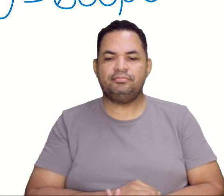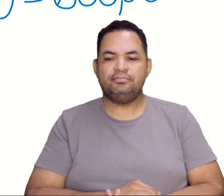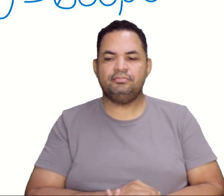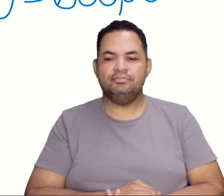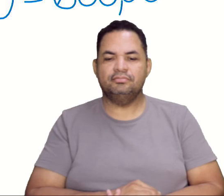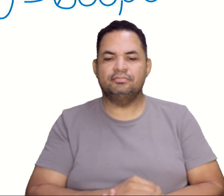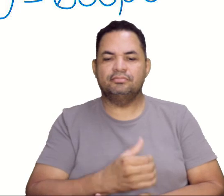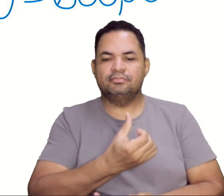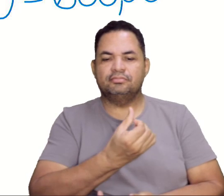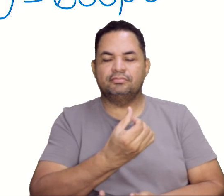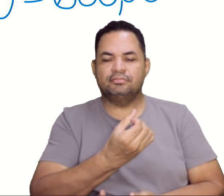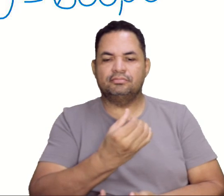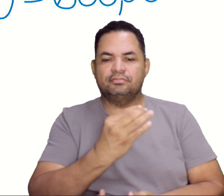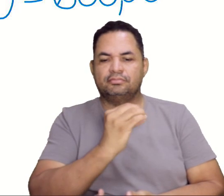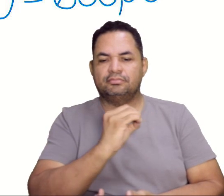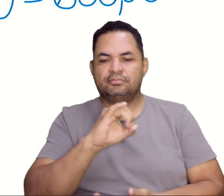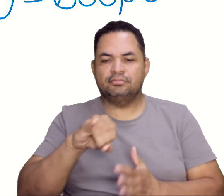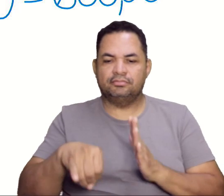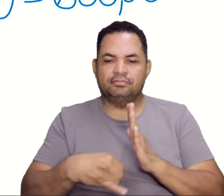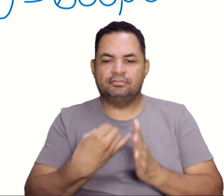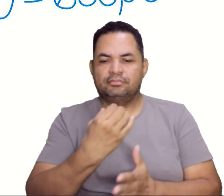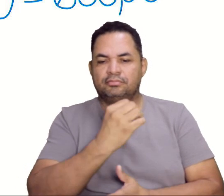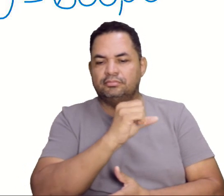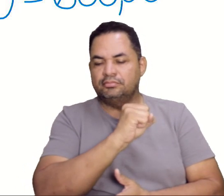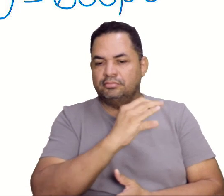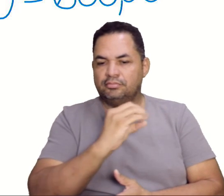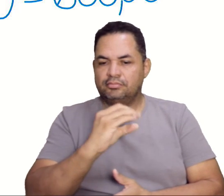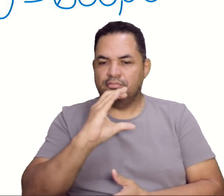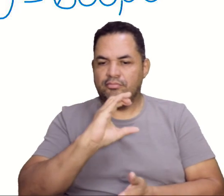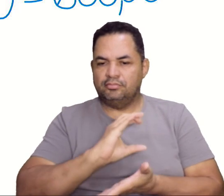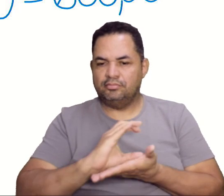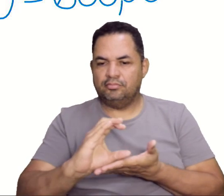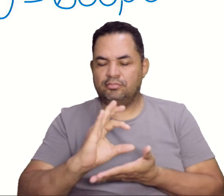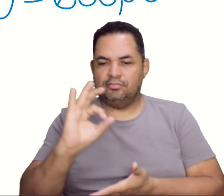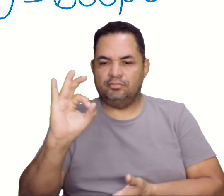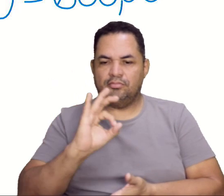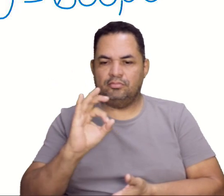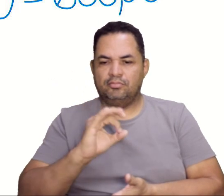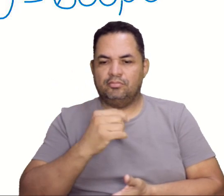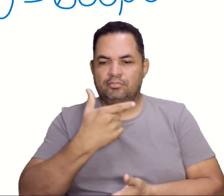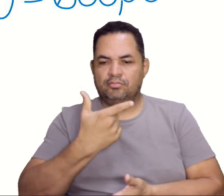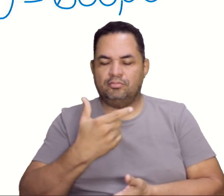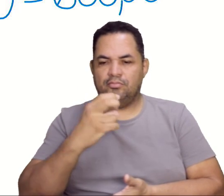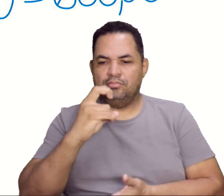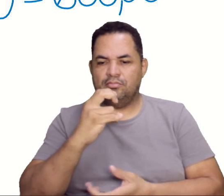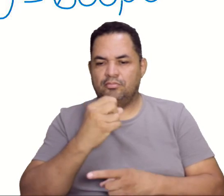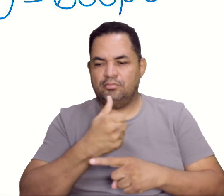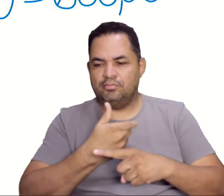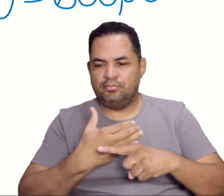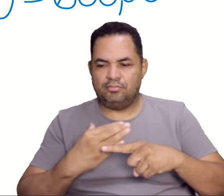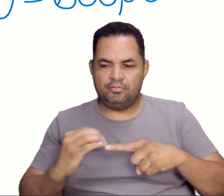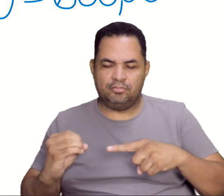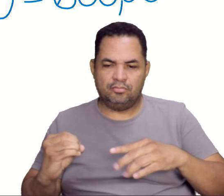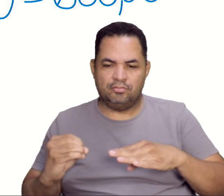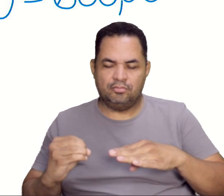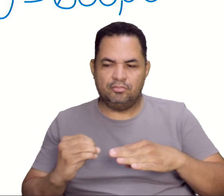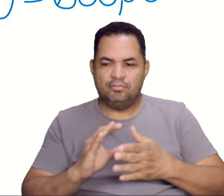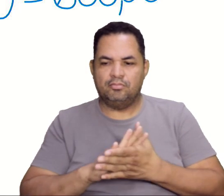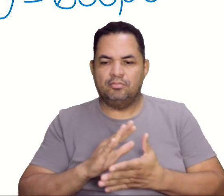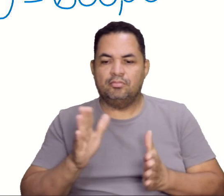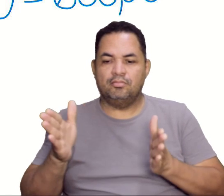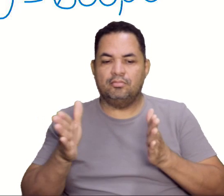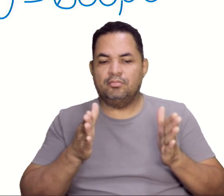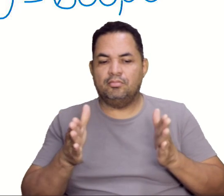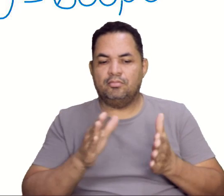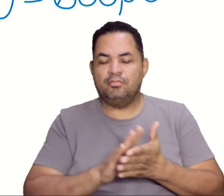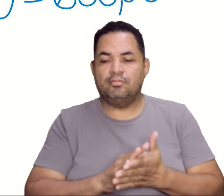600 é o juro capital é 800 a taxa 25 por 100 e o tempo